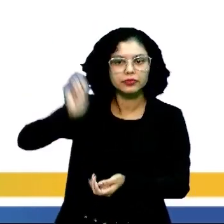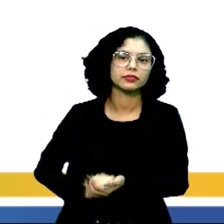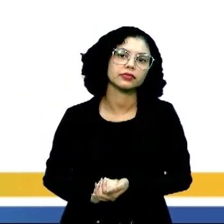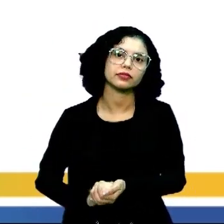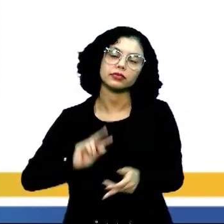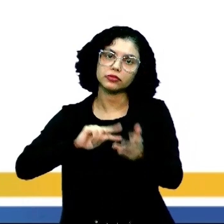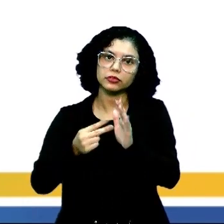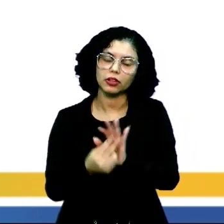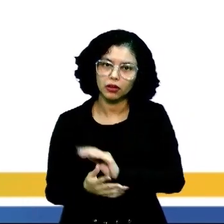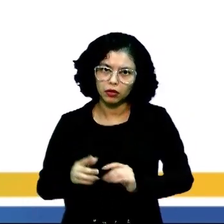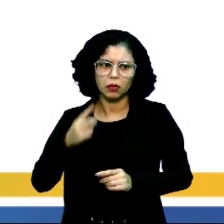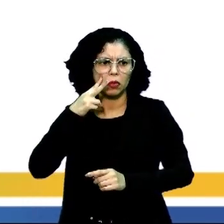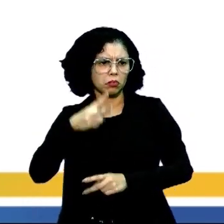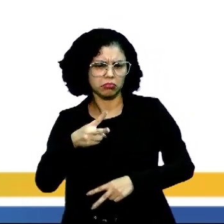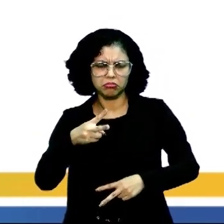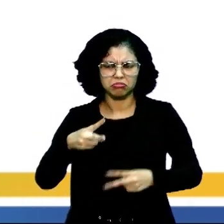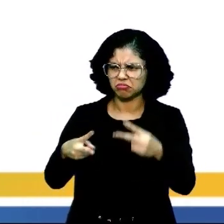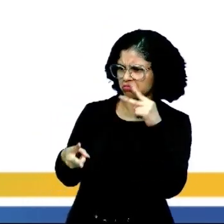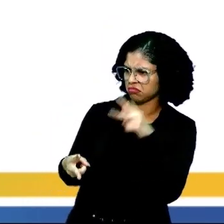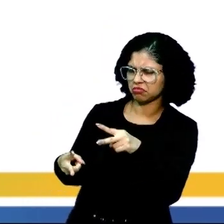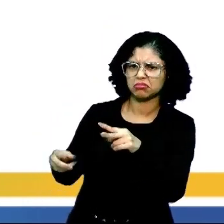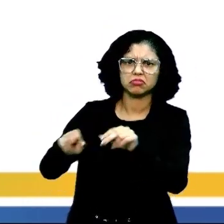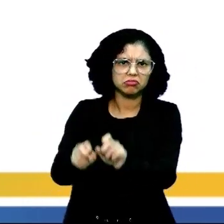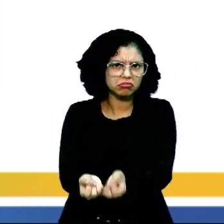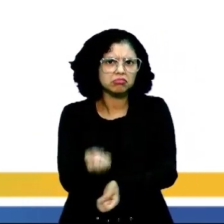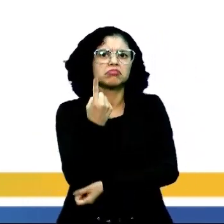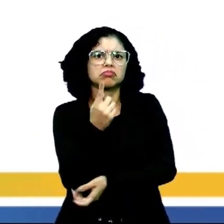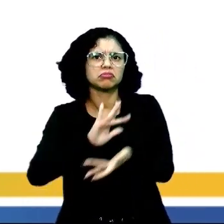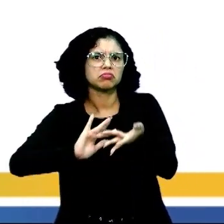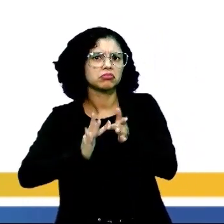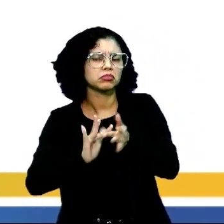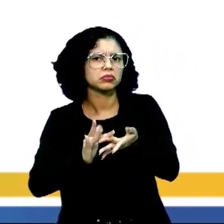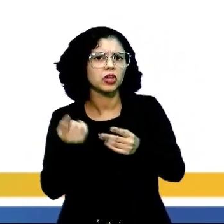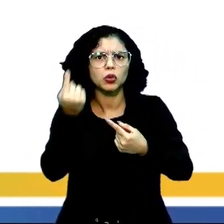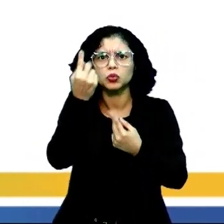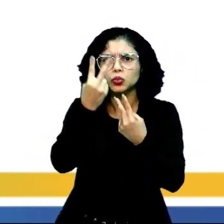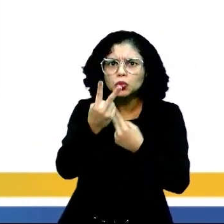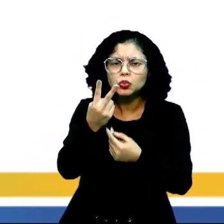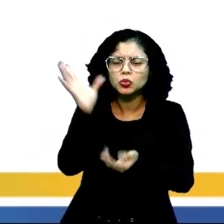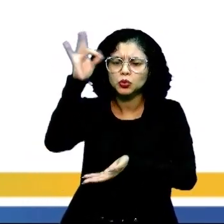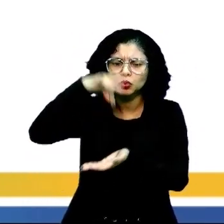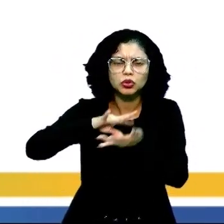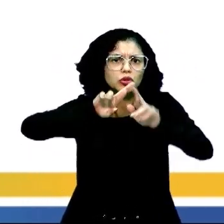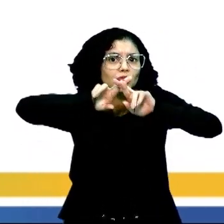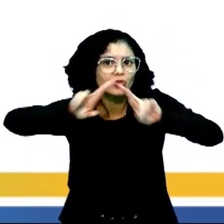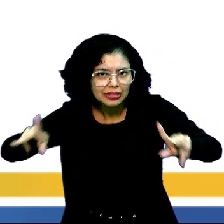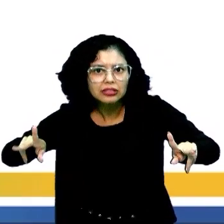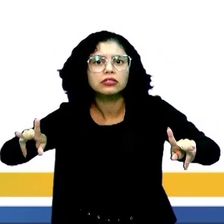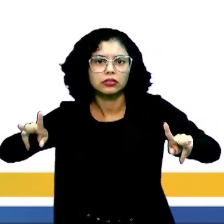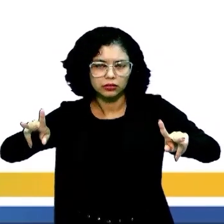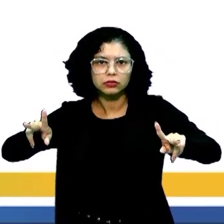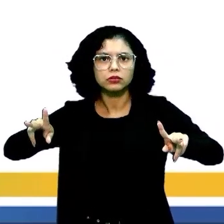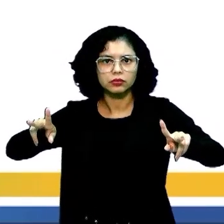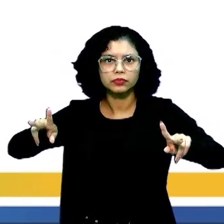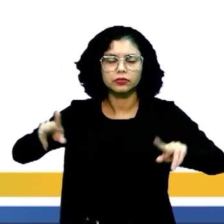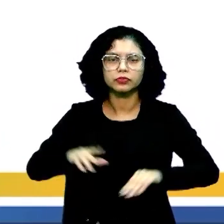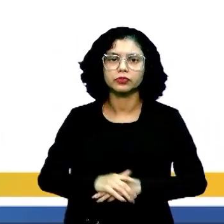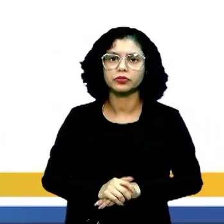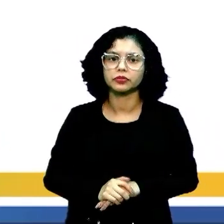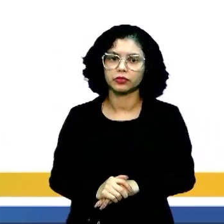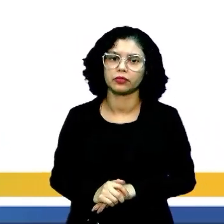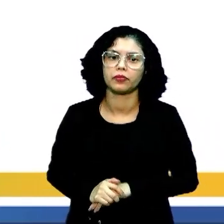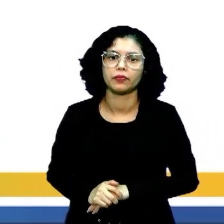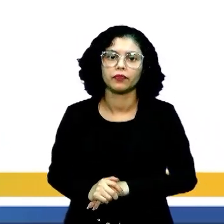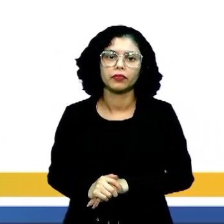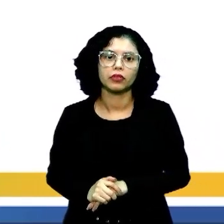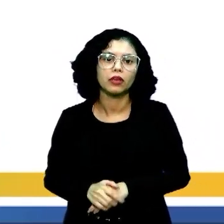significa? Um choque cultural. Nós temos um contato entre duas realidades que são completamente distintas.